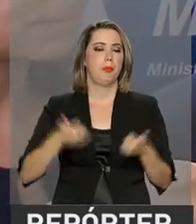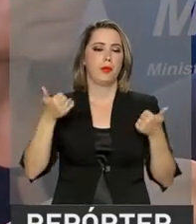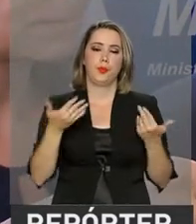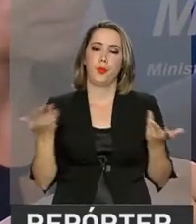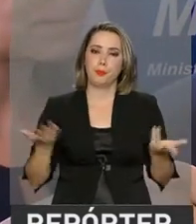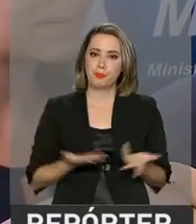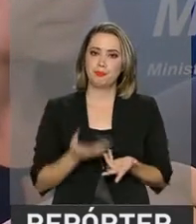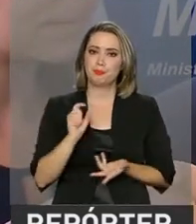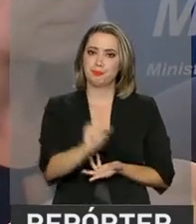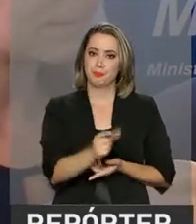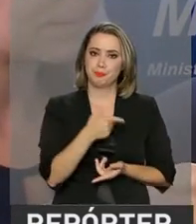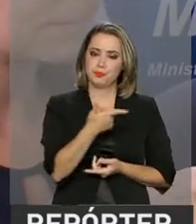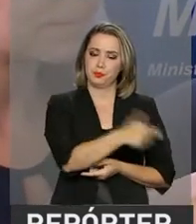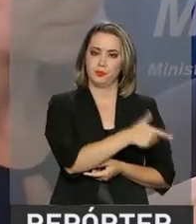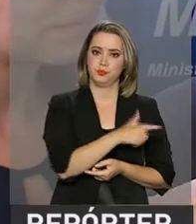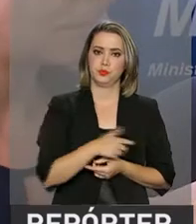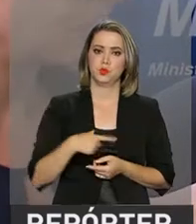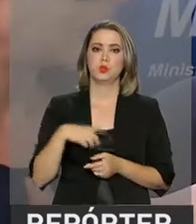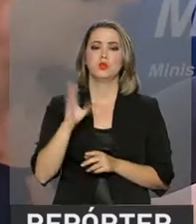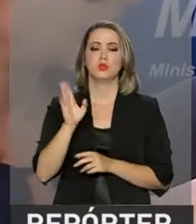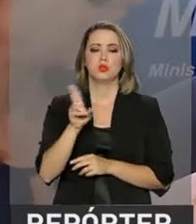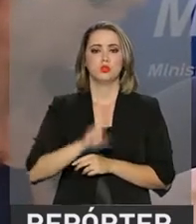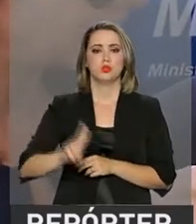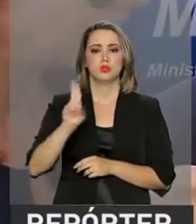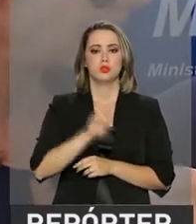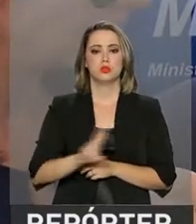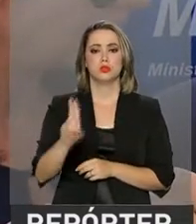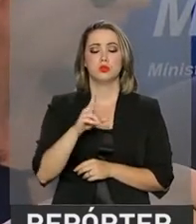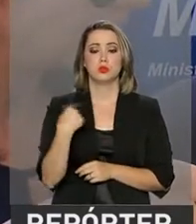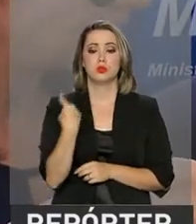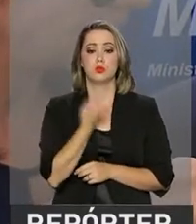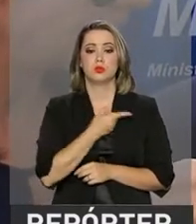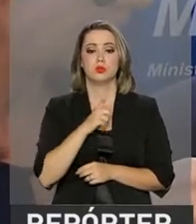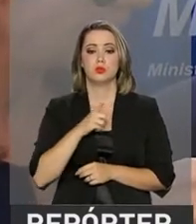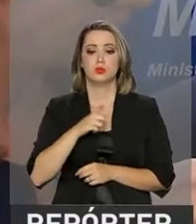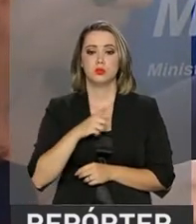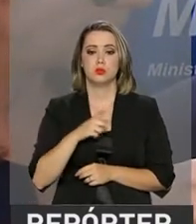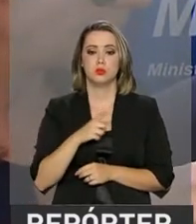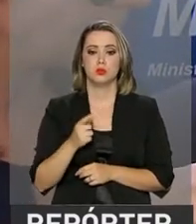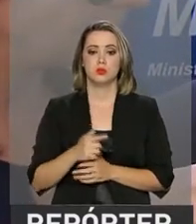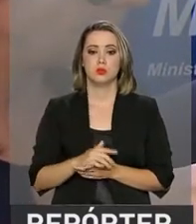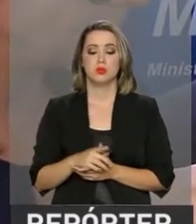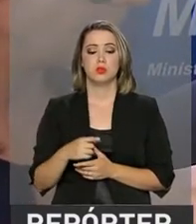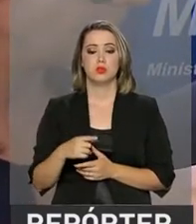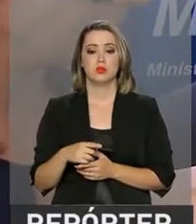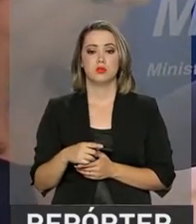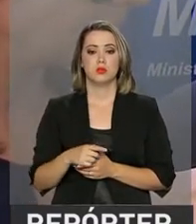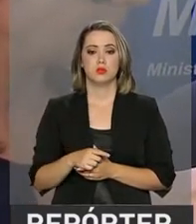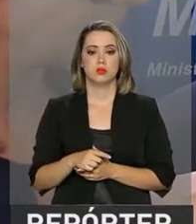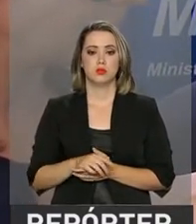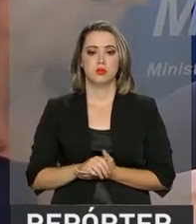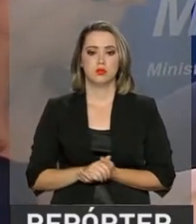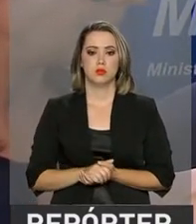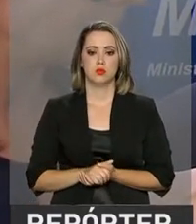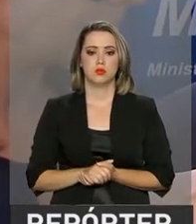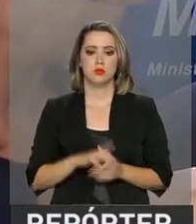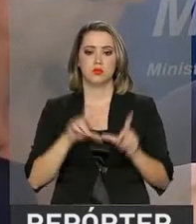e temos outros mecanismos que estão sendo utilizados para que nós tenhamos a demanda reduzida